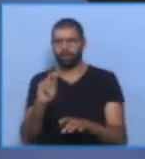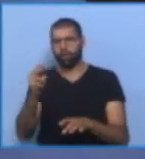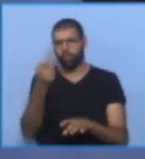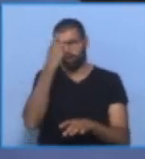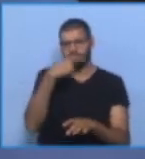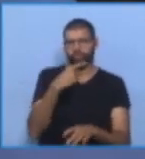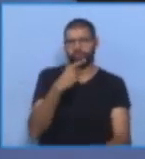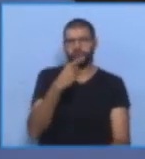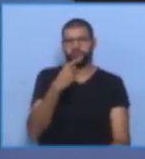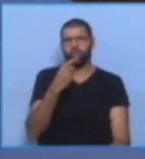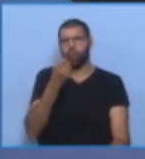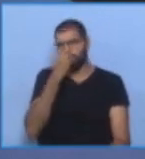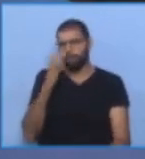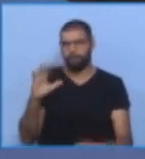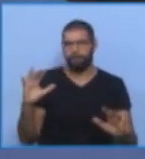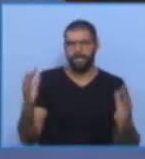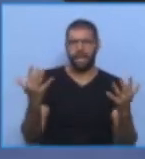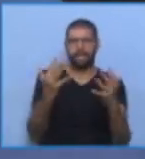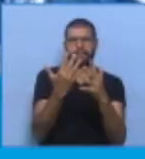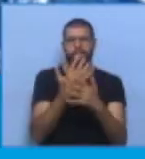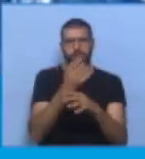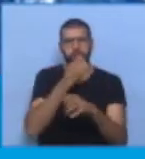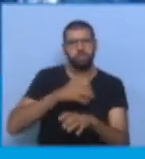História do Paraíso Terreal,